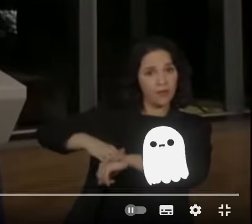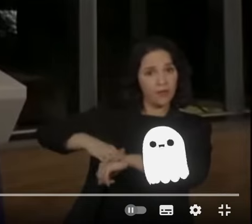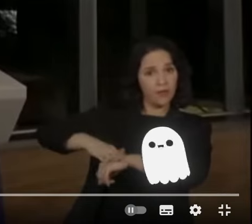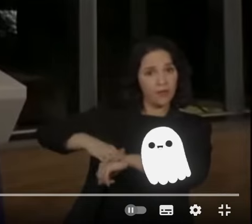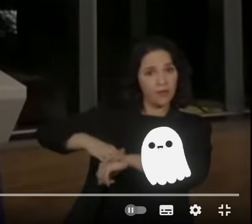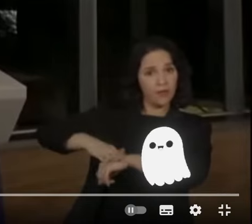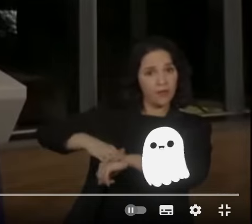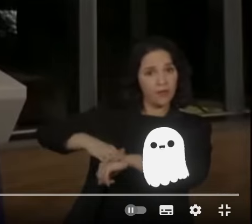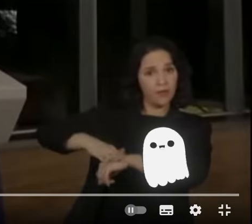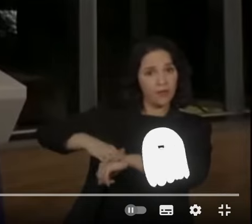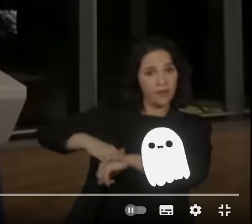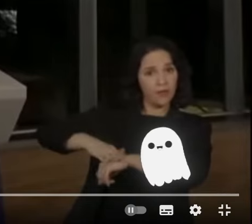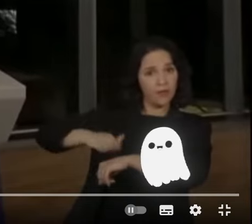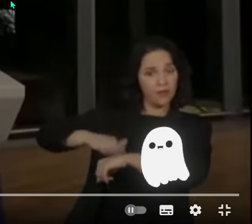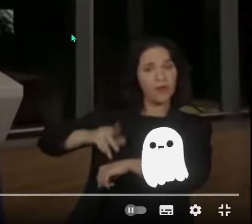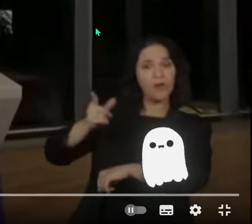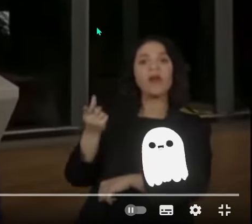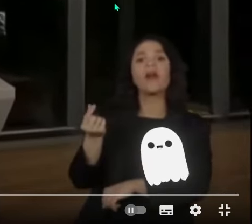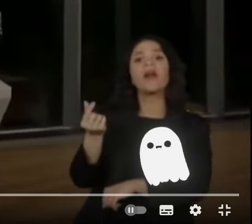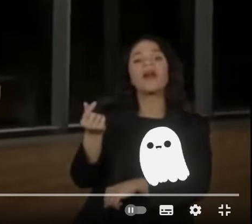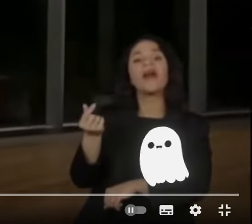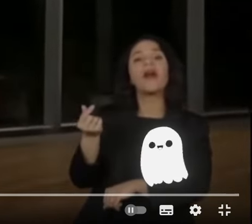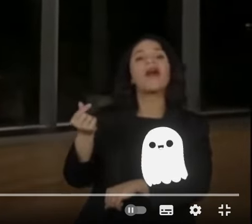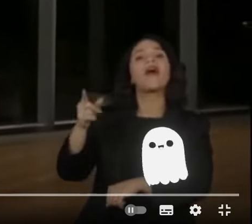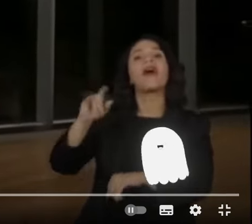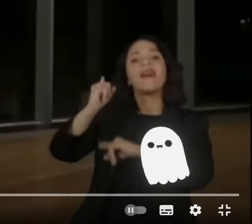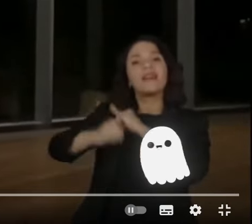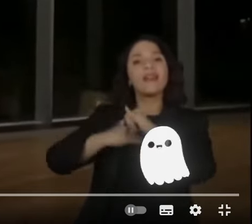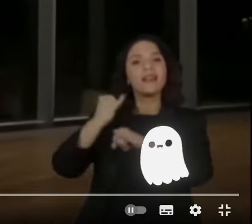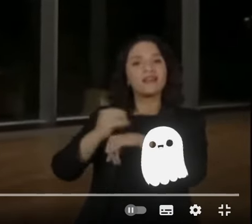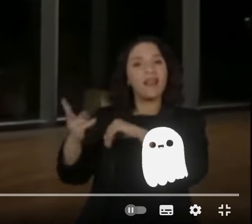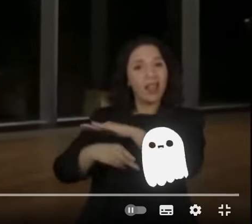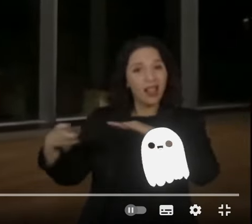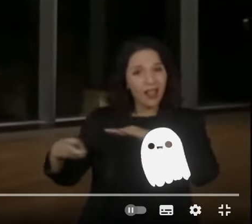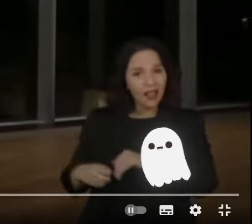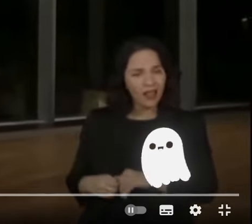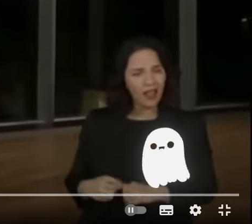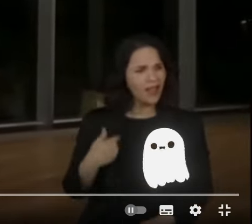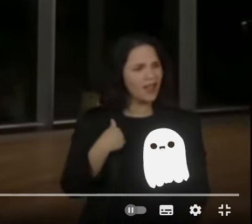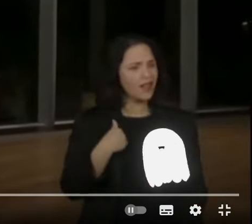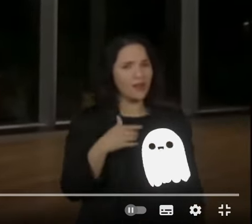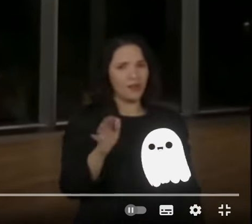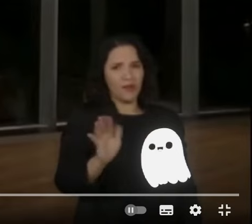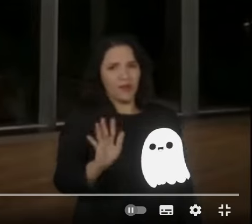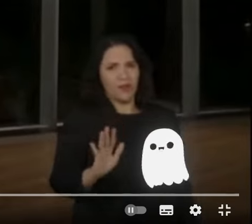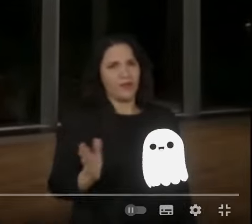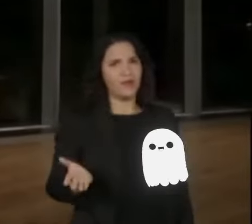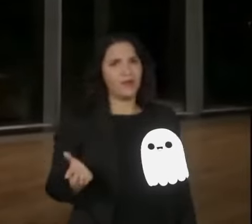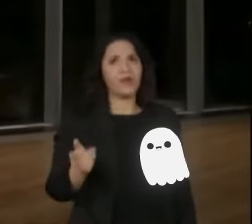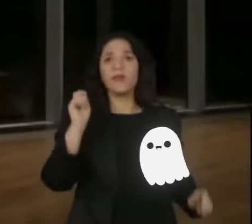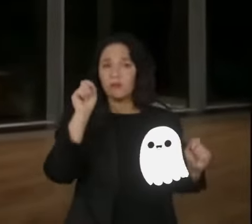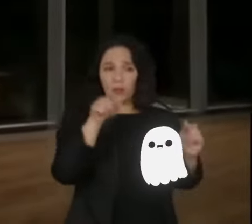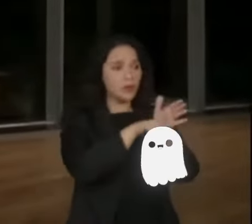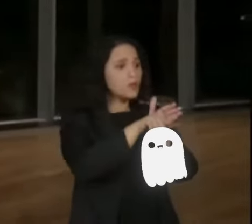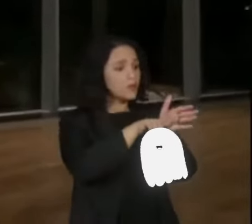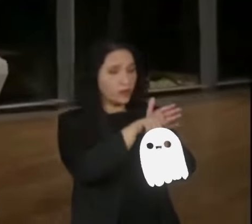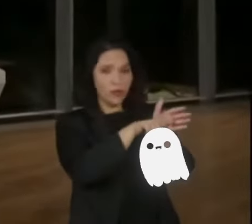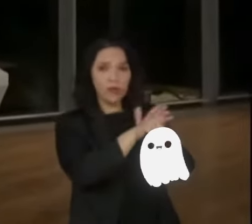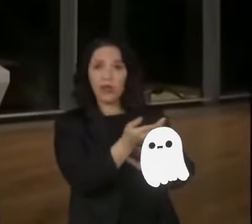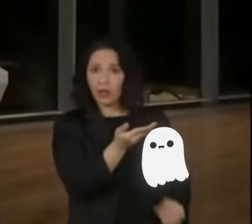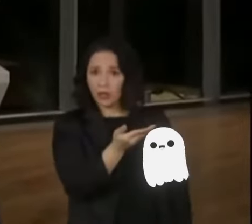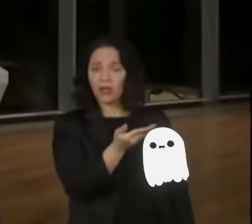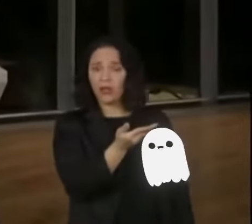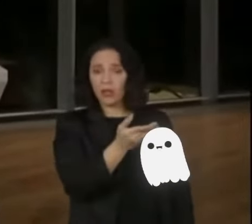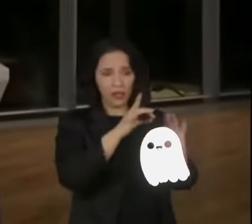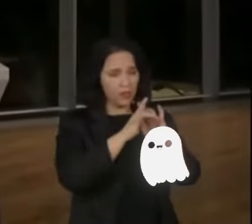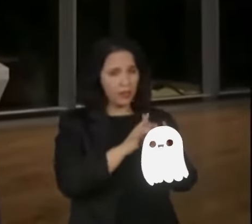correr mais. Ah, pá, puta que pariu. Bobo virtual, eu não. Eu, de forma alguma. Só você consultar aí. É pra você ver